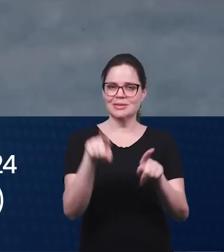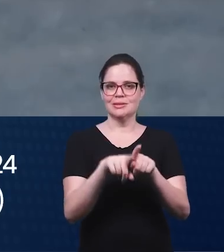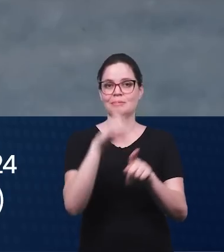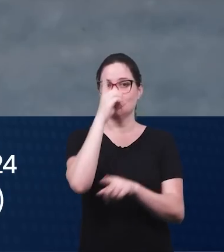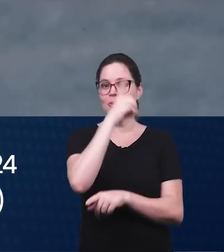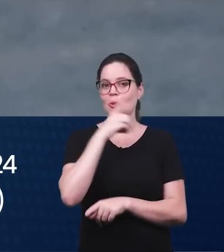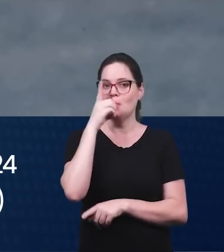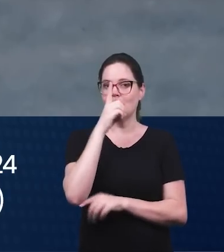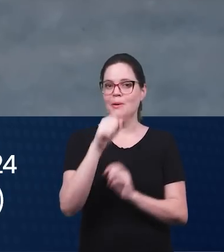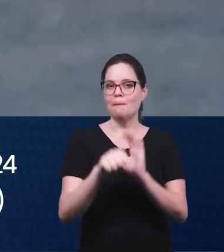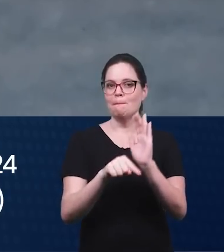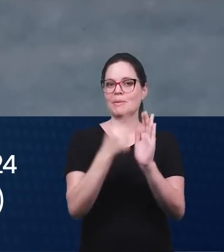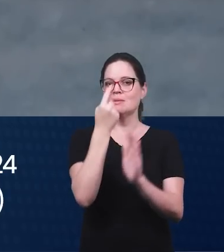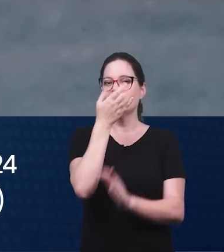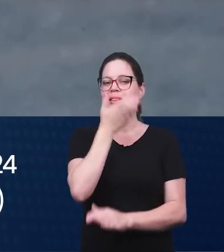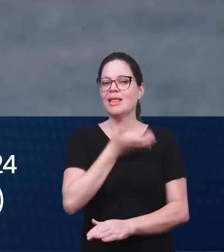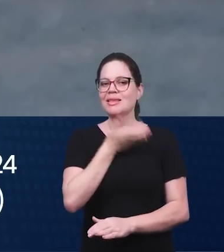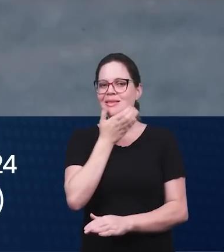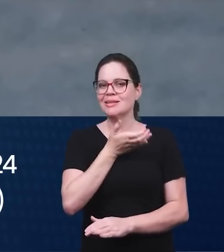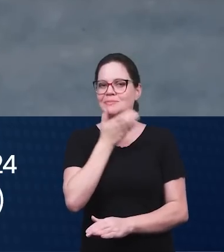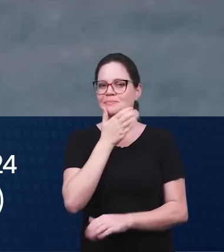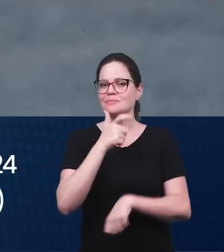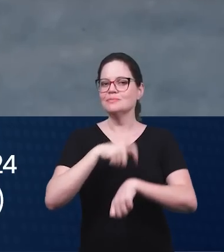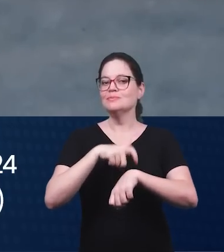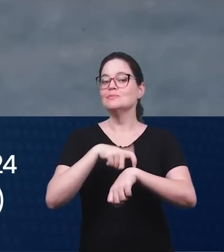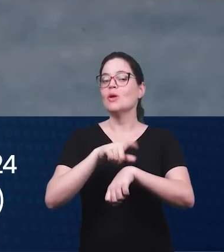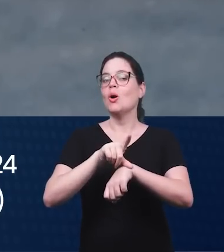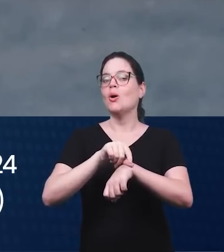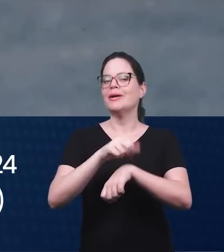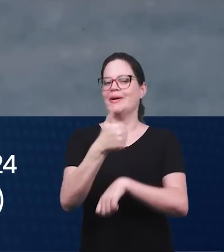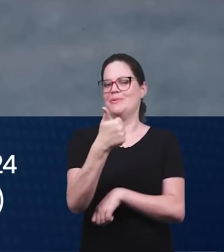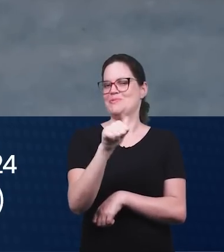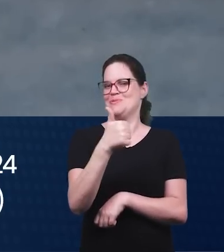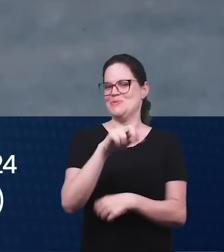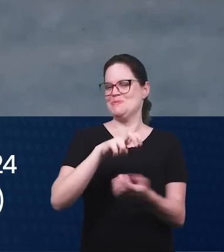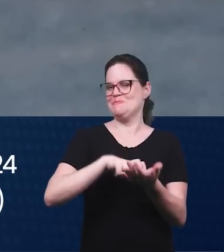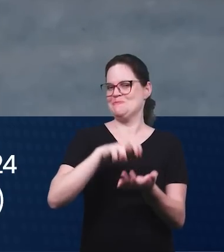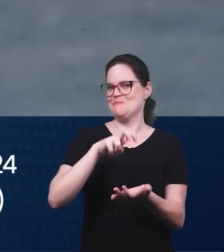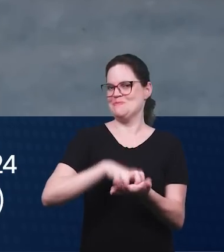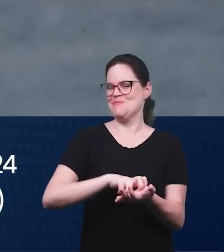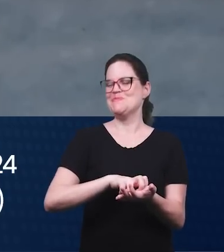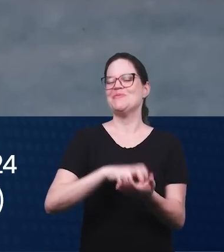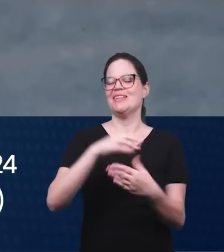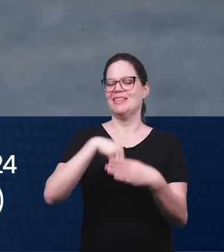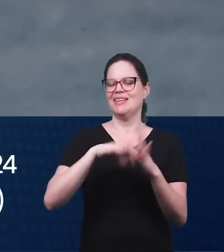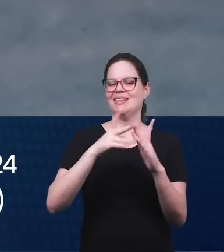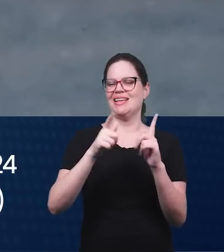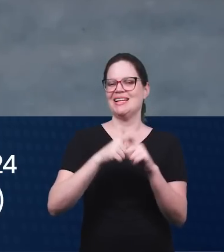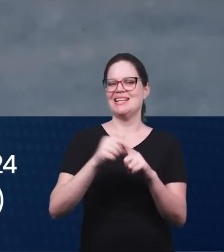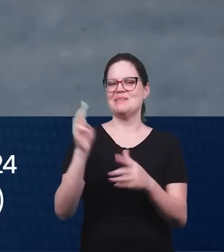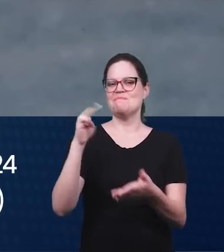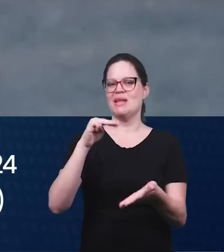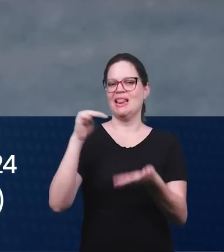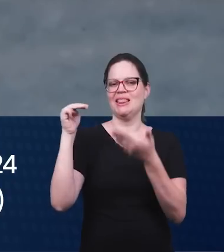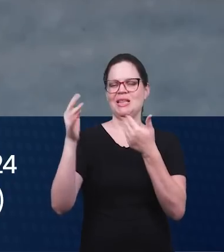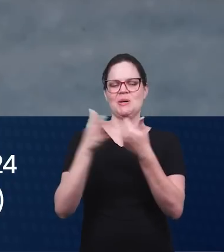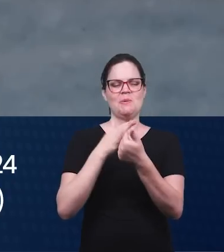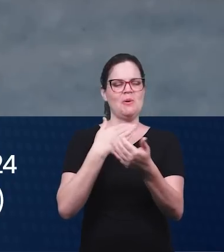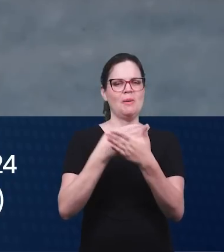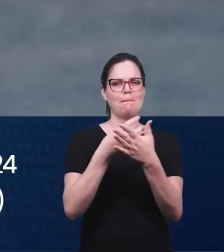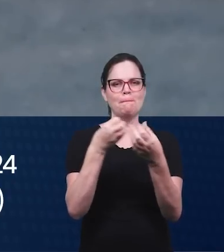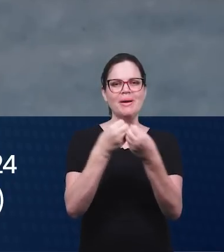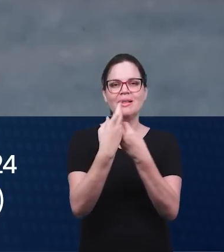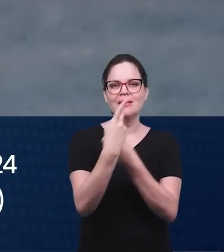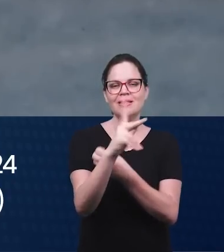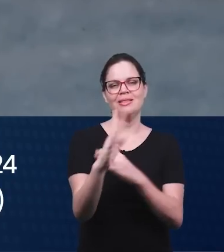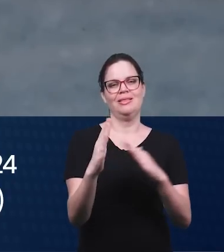você. Domingo, dia 1º de dezembro, às 11 horas da manhã, na Igreja Cristã Maranata,